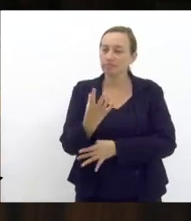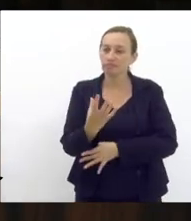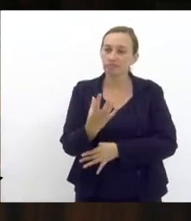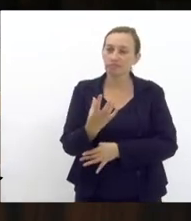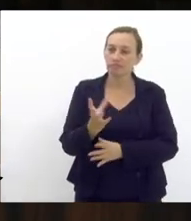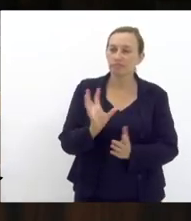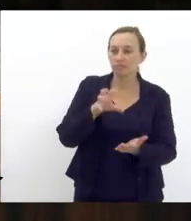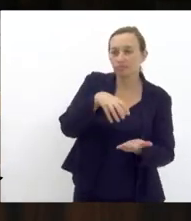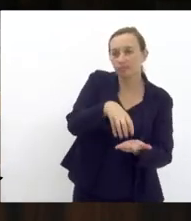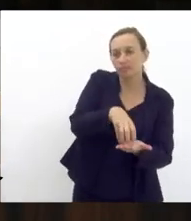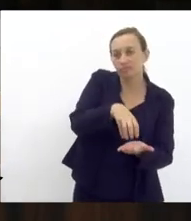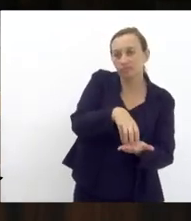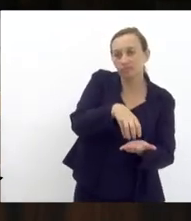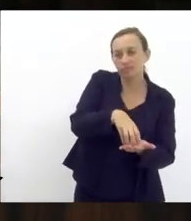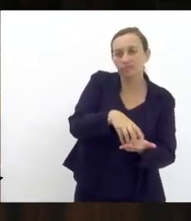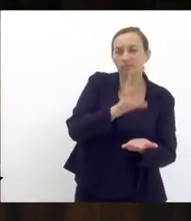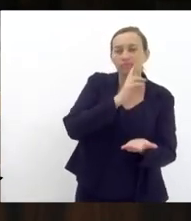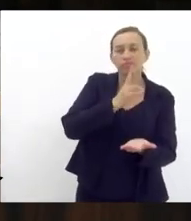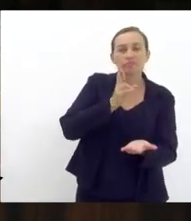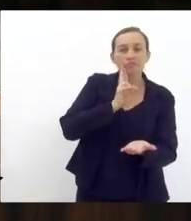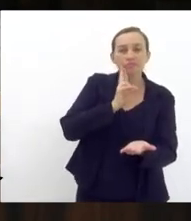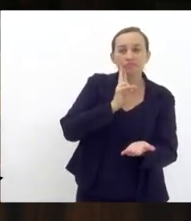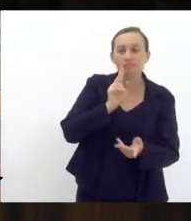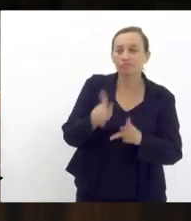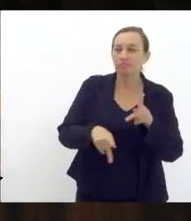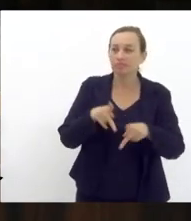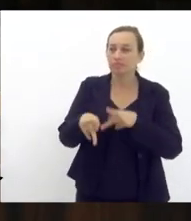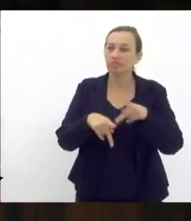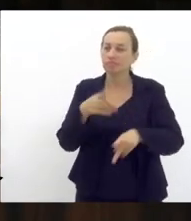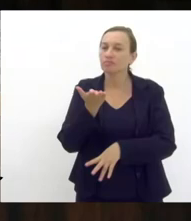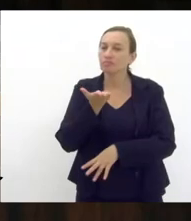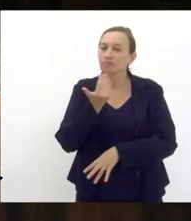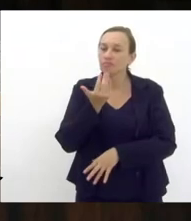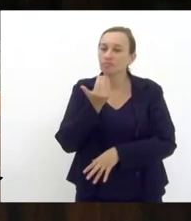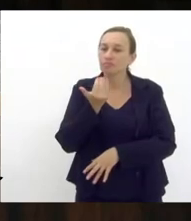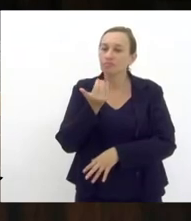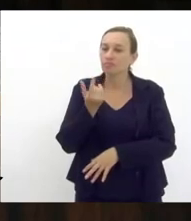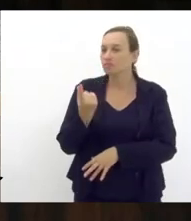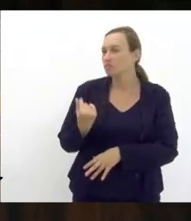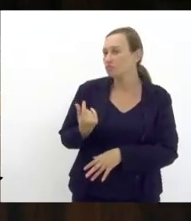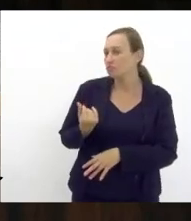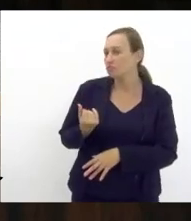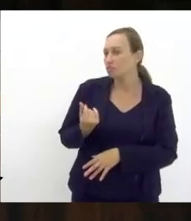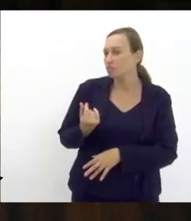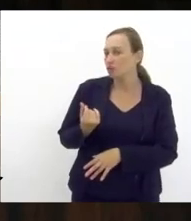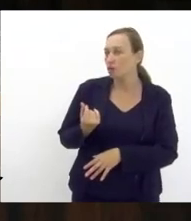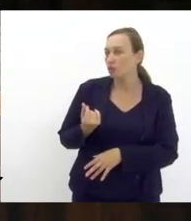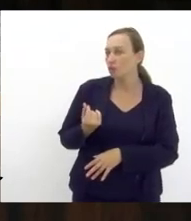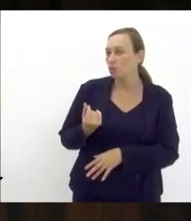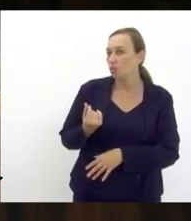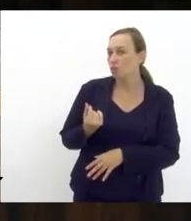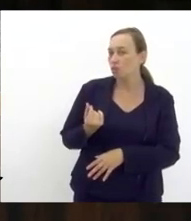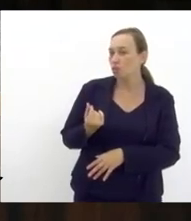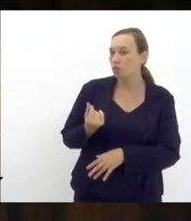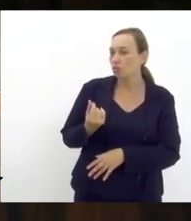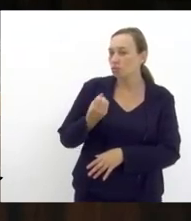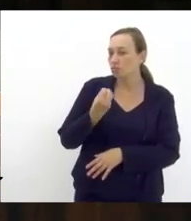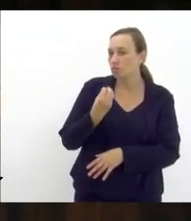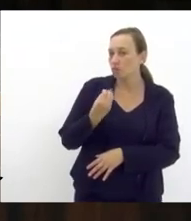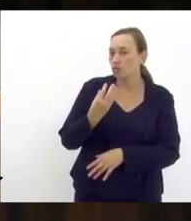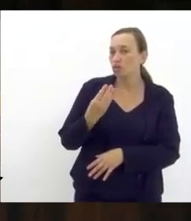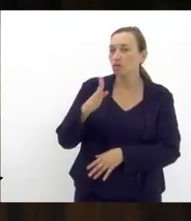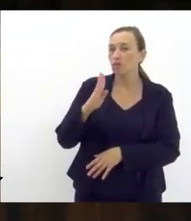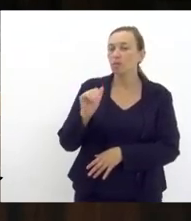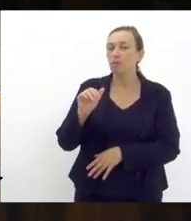uma unidade de restaurante popular com refeição ao valor lógico do bairro da